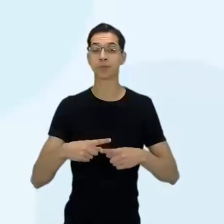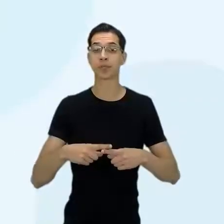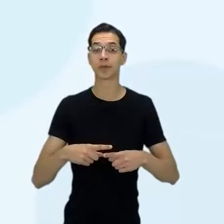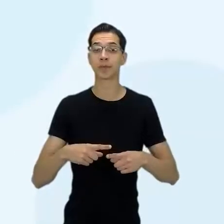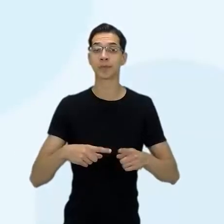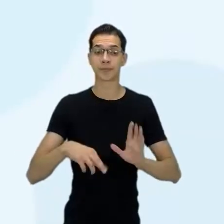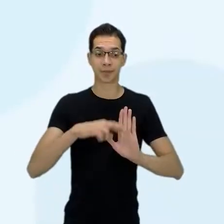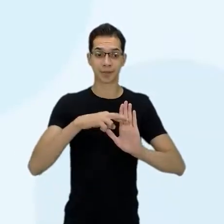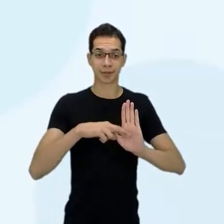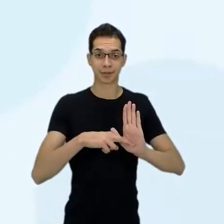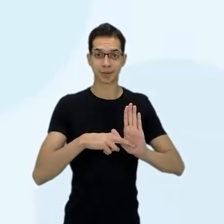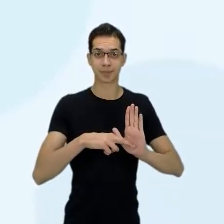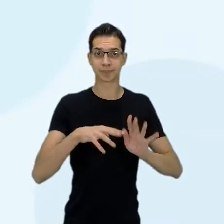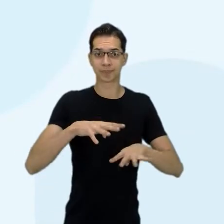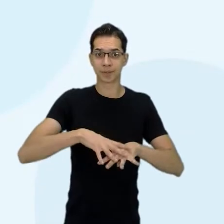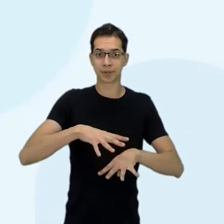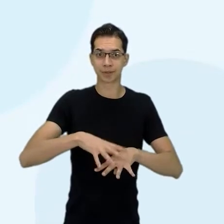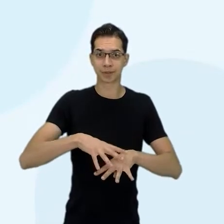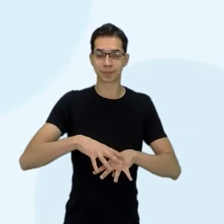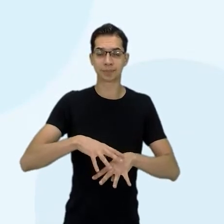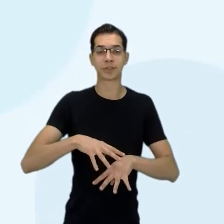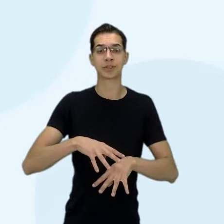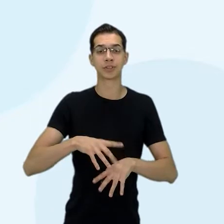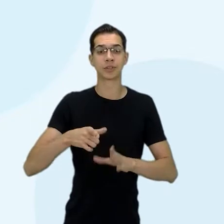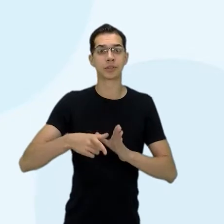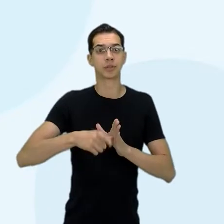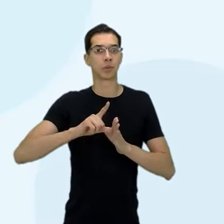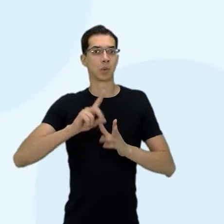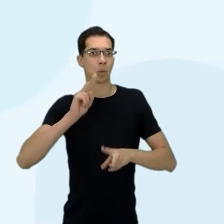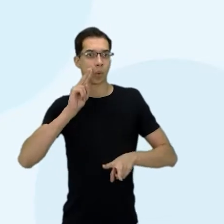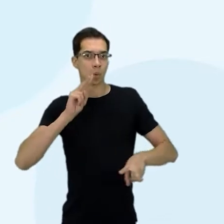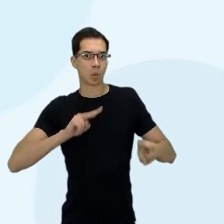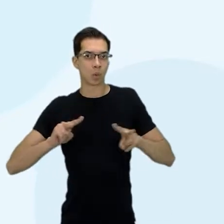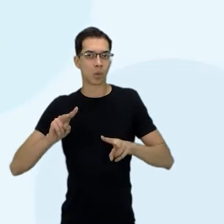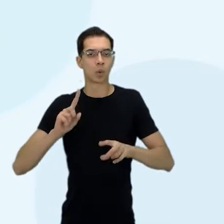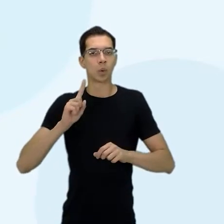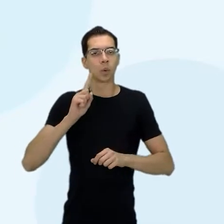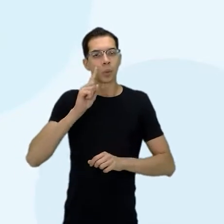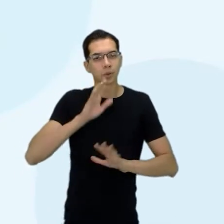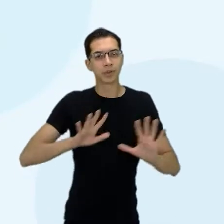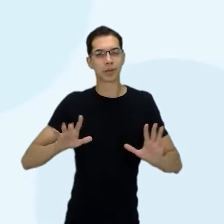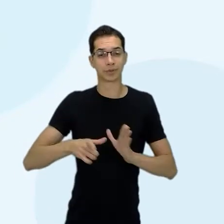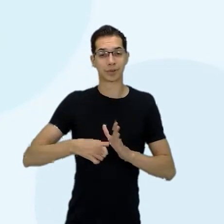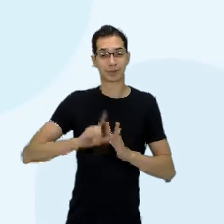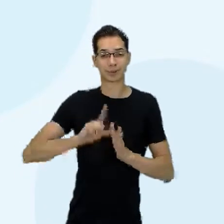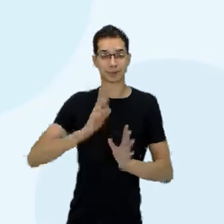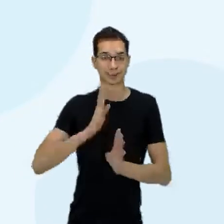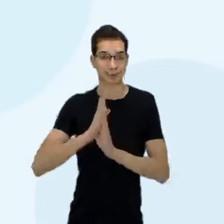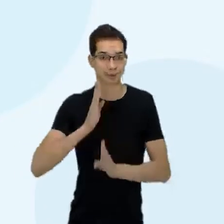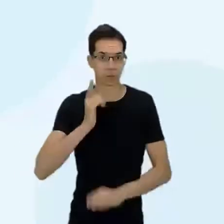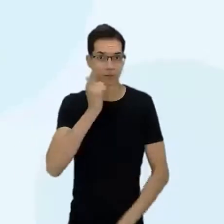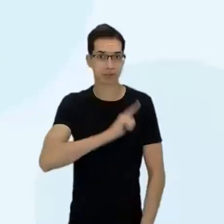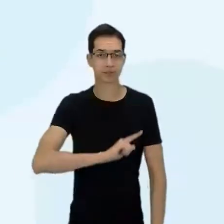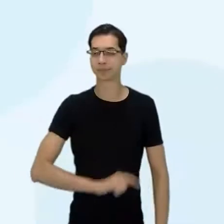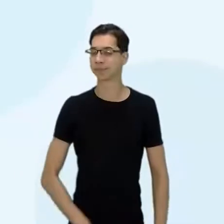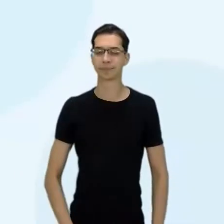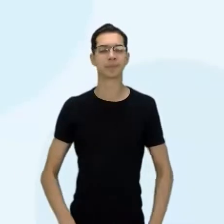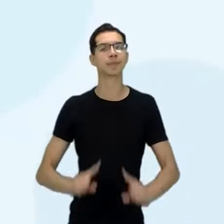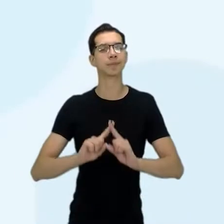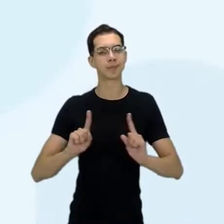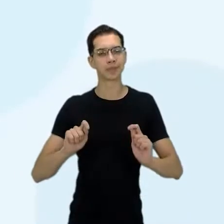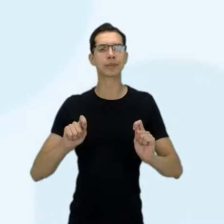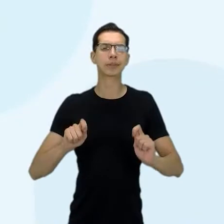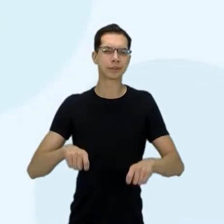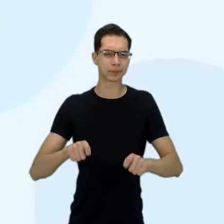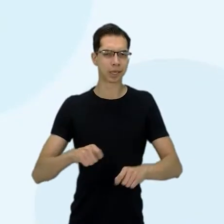determinadas previsões, precisa tomar cuidado com isso, né? Nem tudo é previsível, mas consegue fazer determinadas previsões, como por